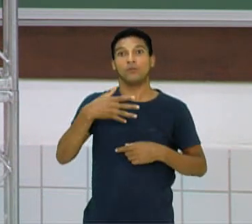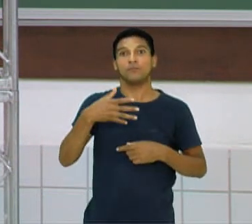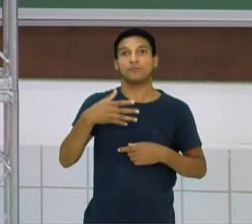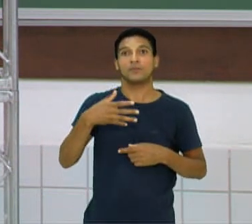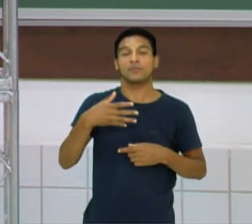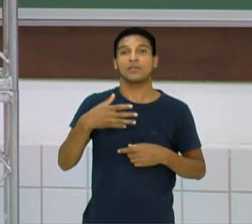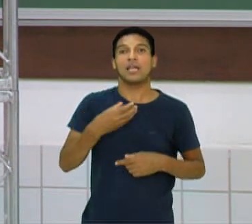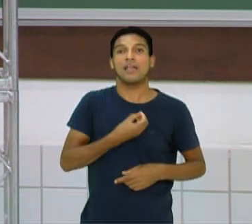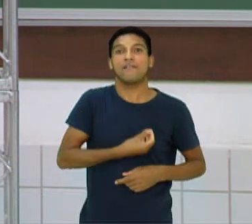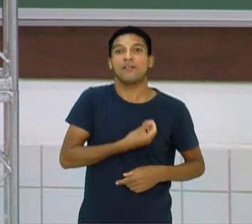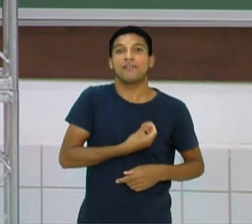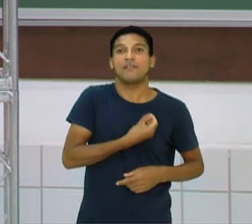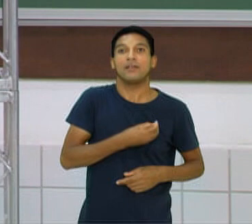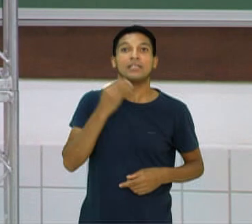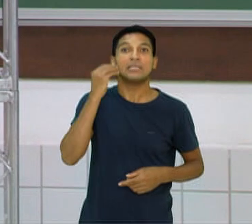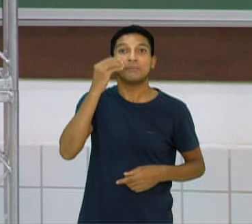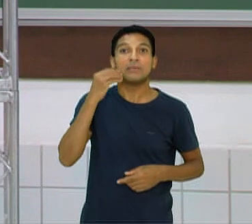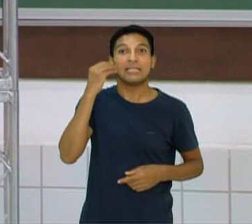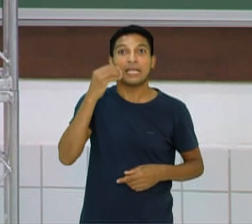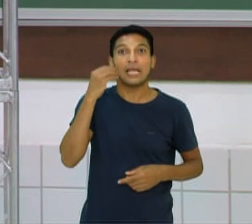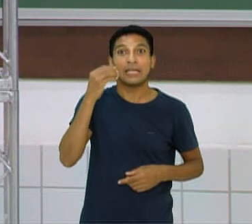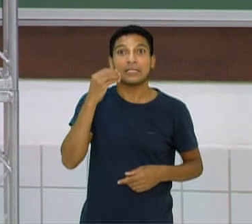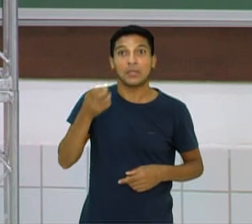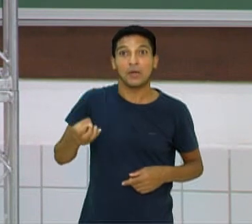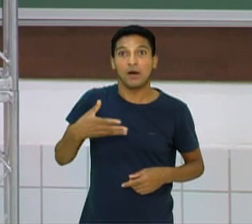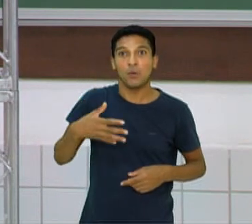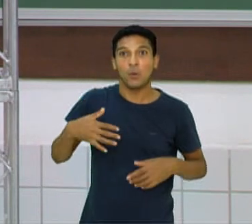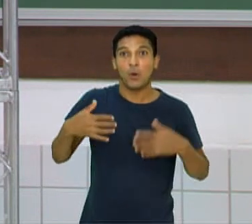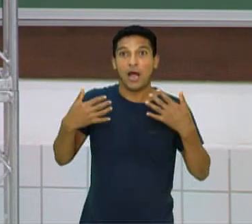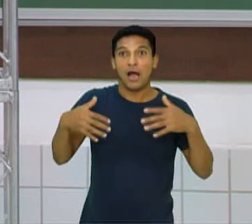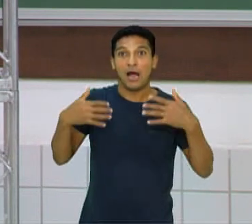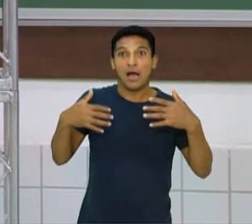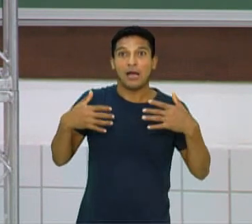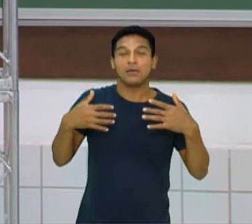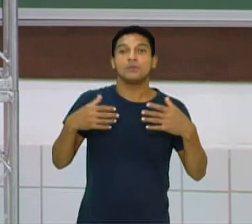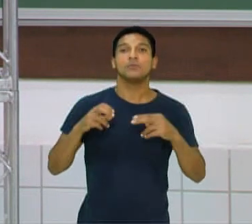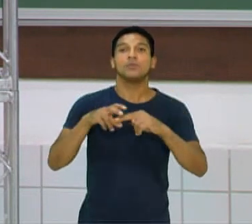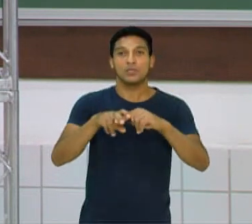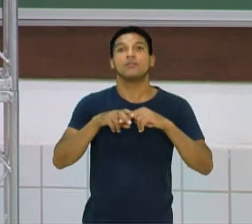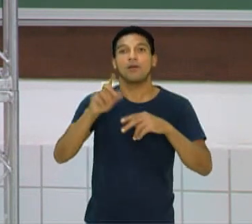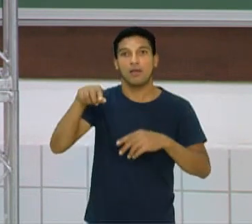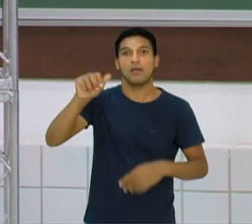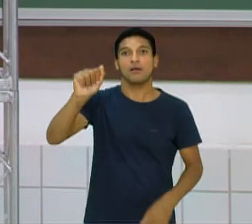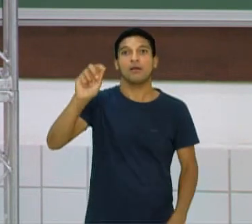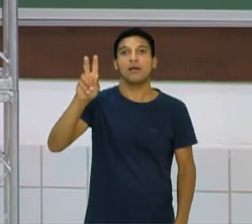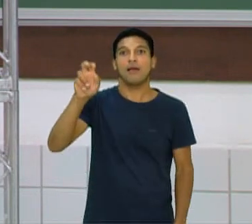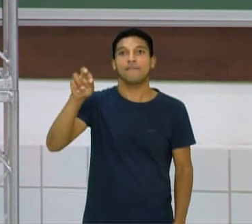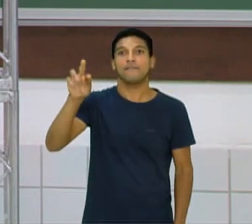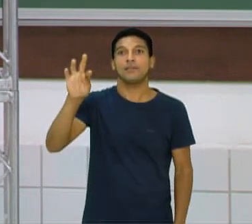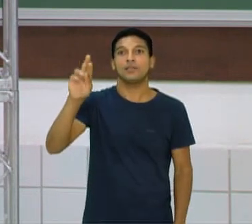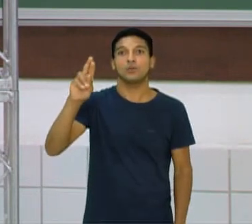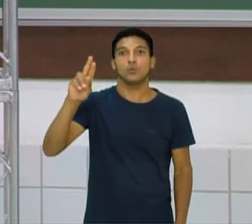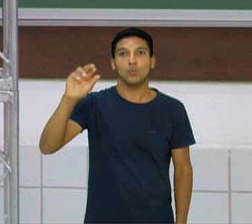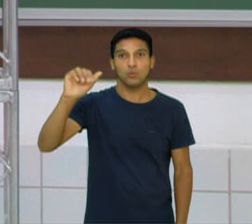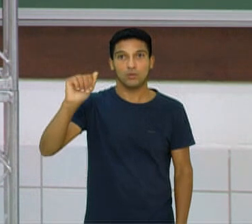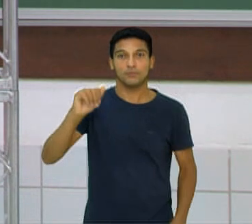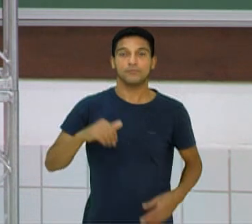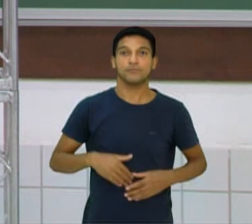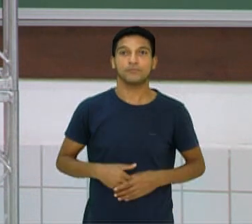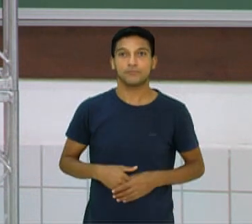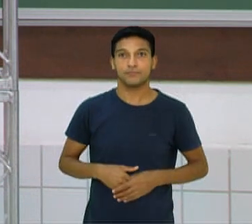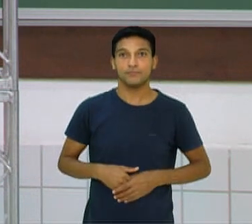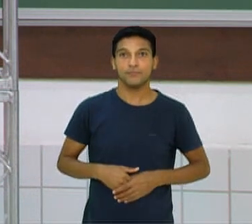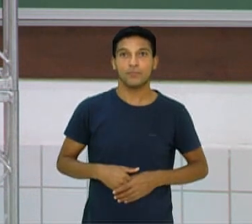estamos vivendo uma aventura, tá? Então, essas atividades que nós vamos ver nas próximas aulas, elas têm